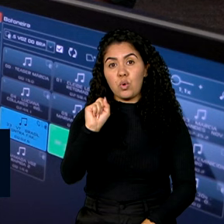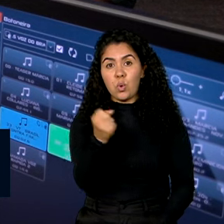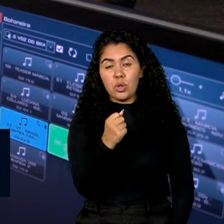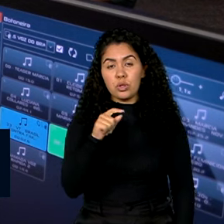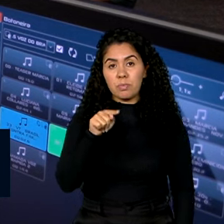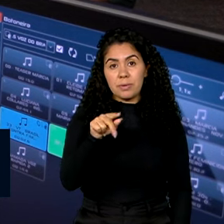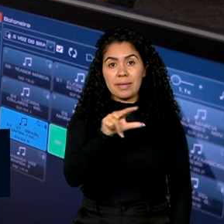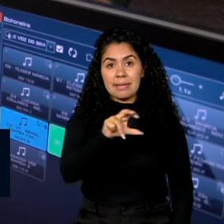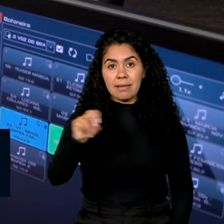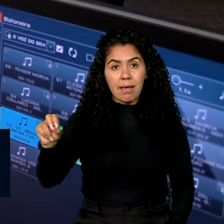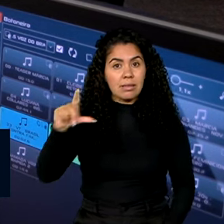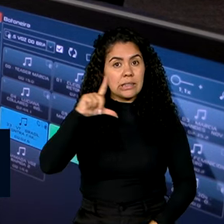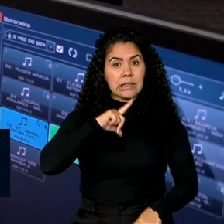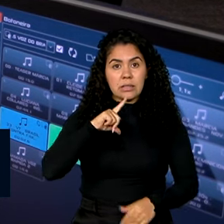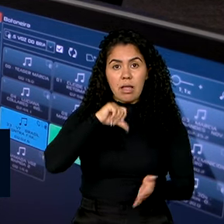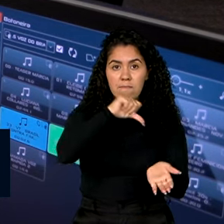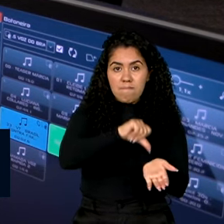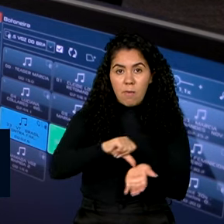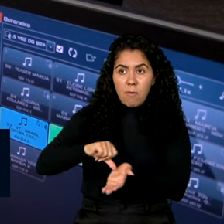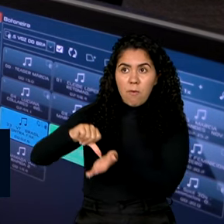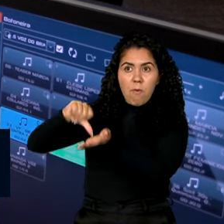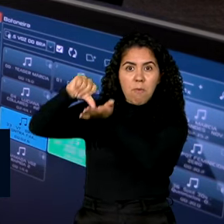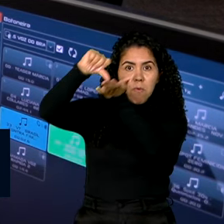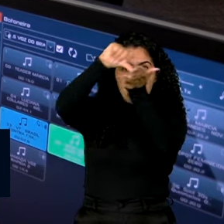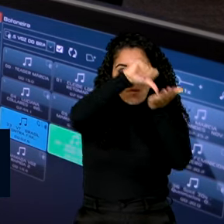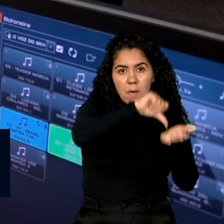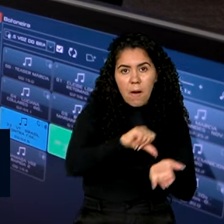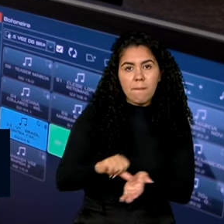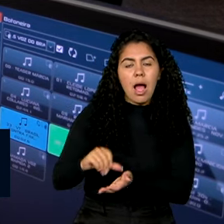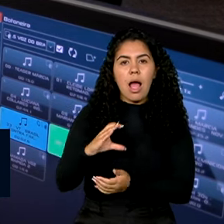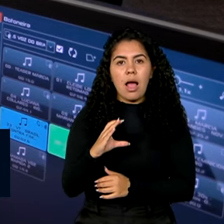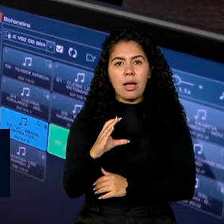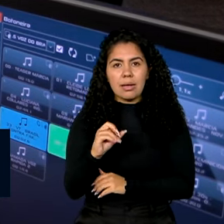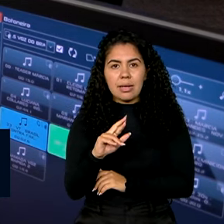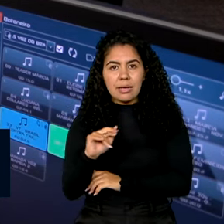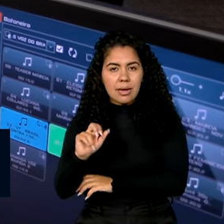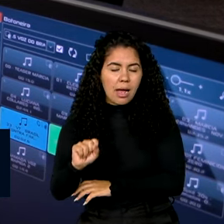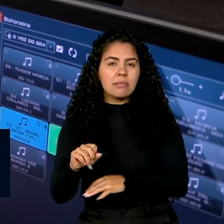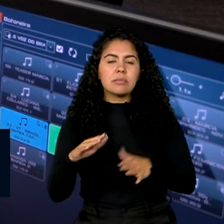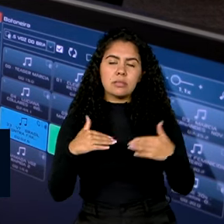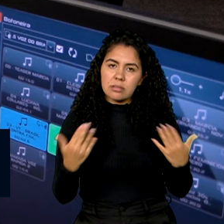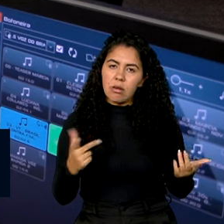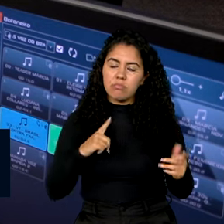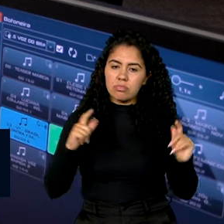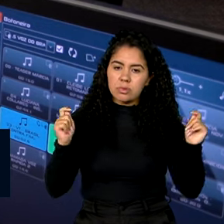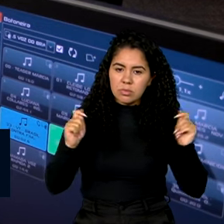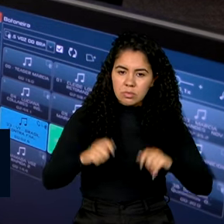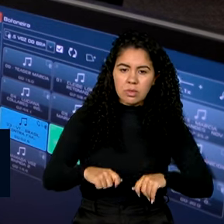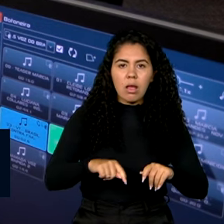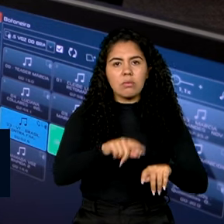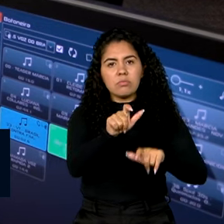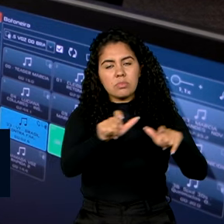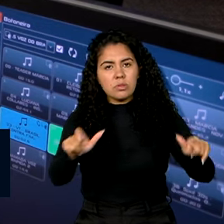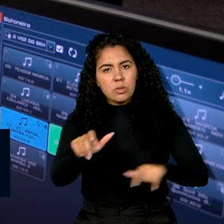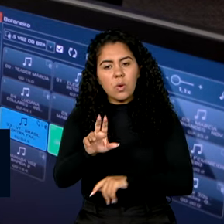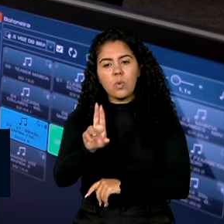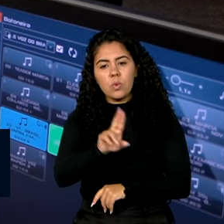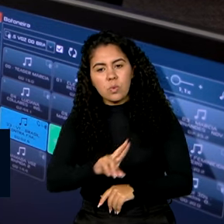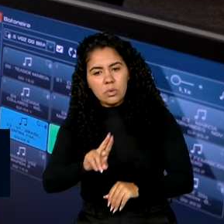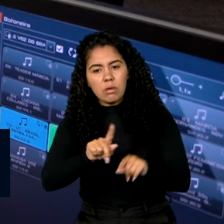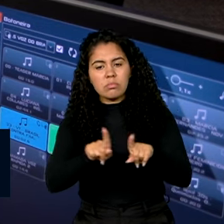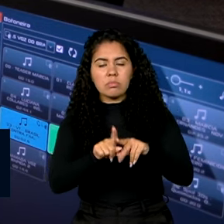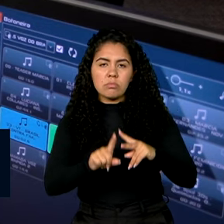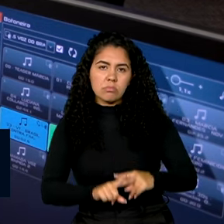Cras nesse país né mais os postos de atendimento então tem toda a condição dessa desses usuários e dessa popula